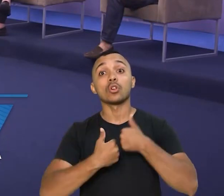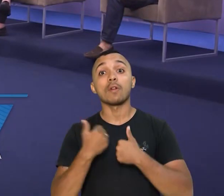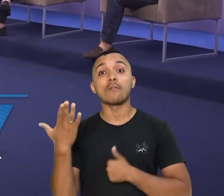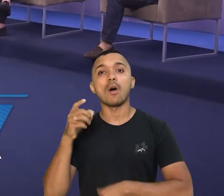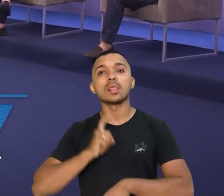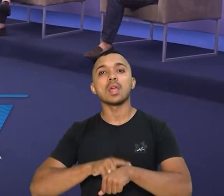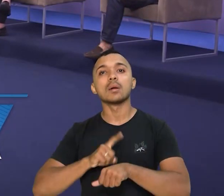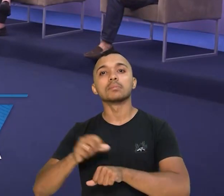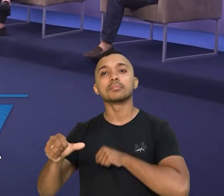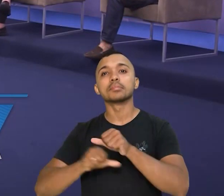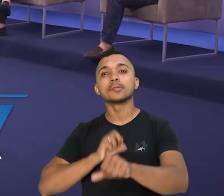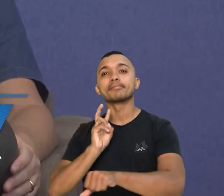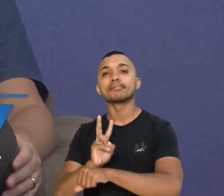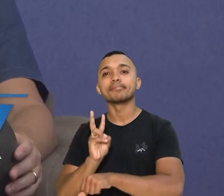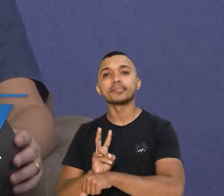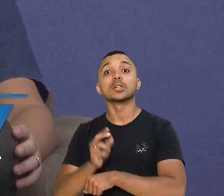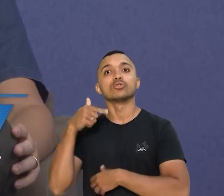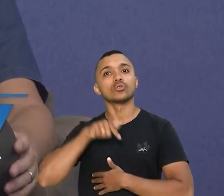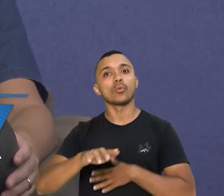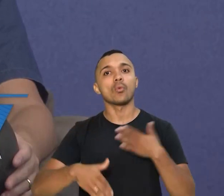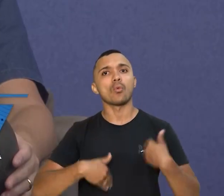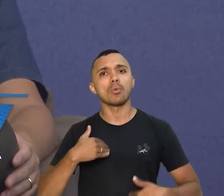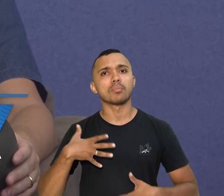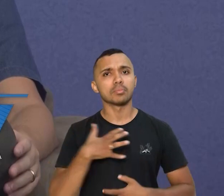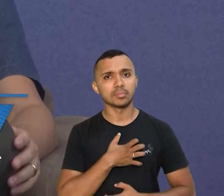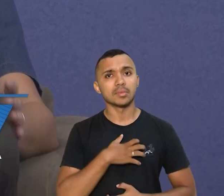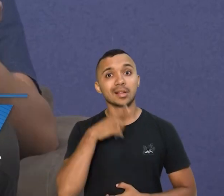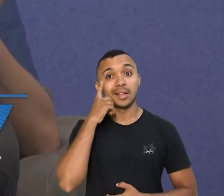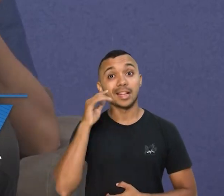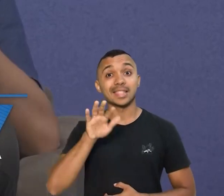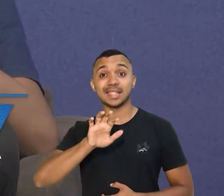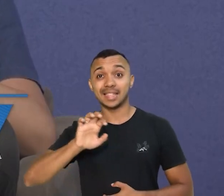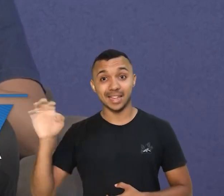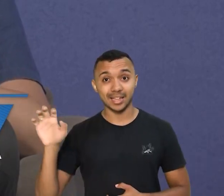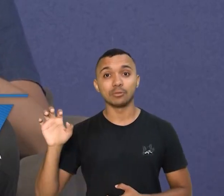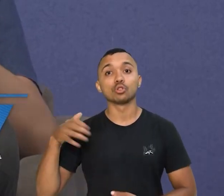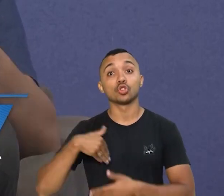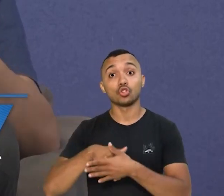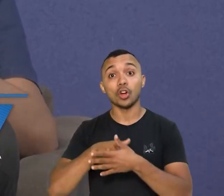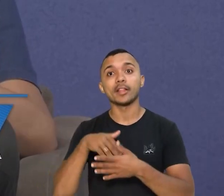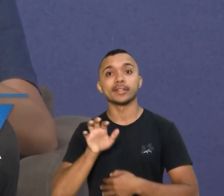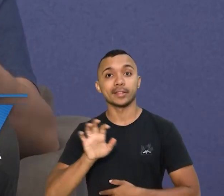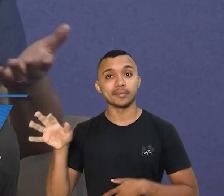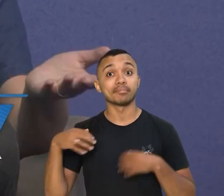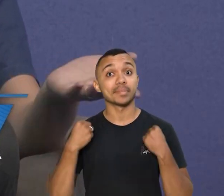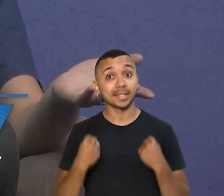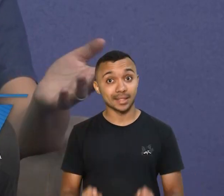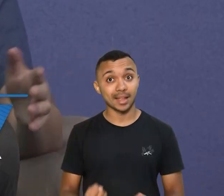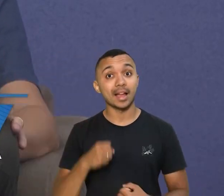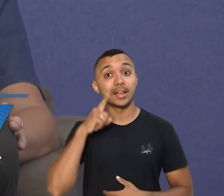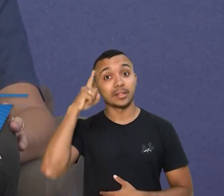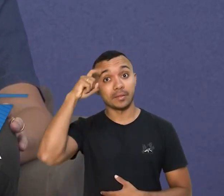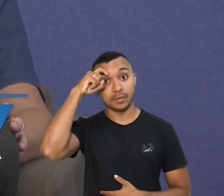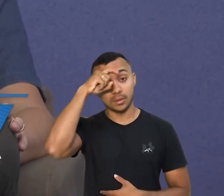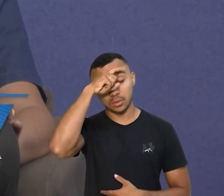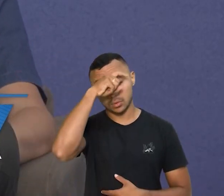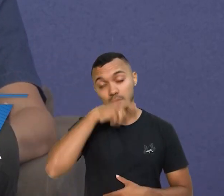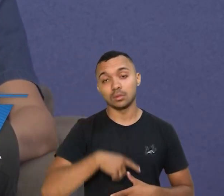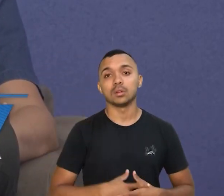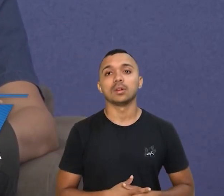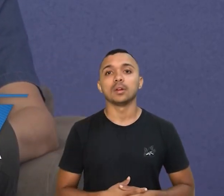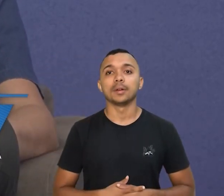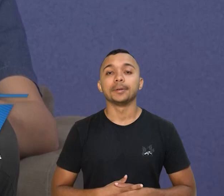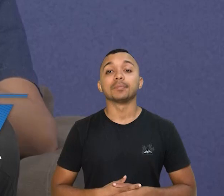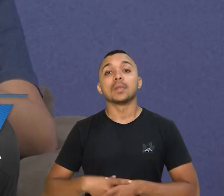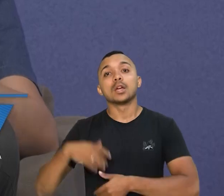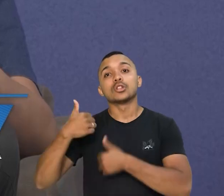que... Não, e outra coisa, aquele lado esquerdo ali está meio... Não complicado. É o mesmo nível, né? O Romarinho está muito longe de ser mas o Guilherme vem entrando muito bem. Eu sei,